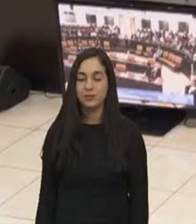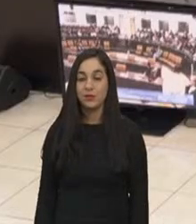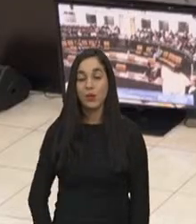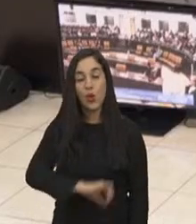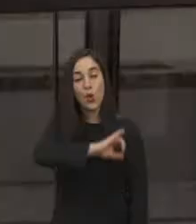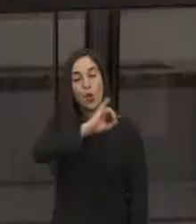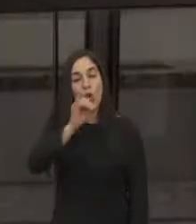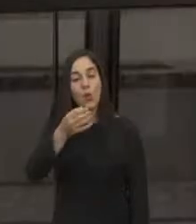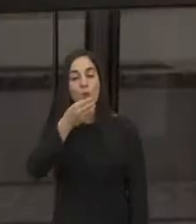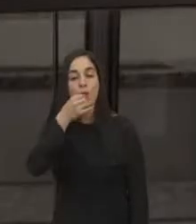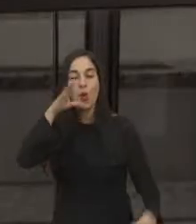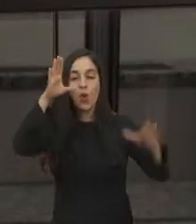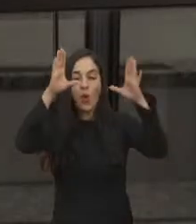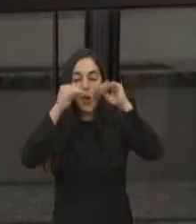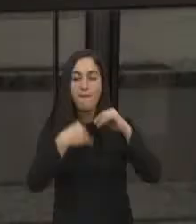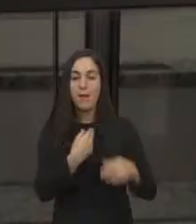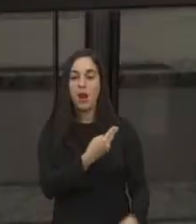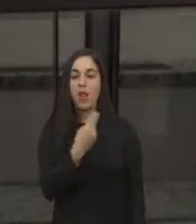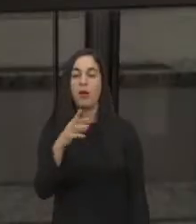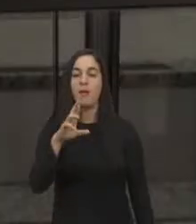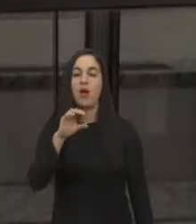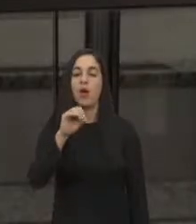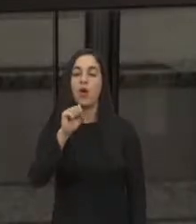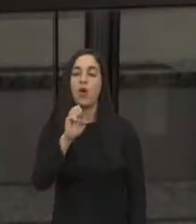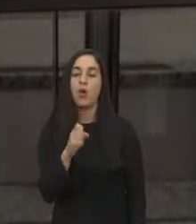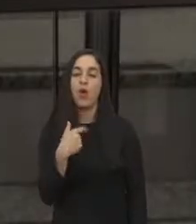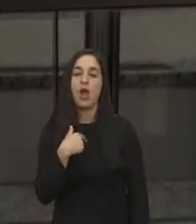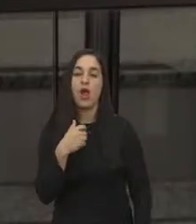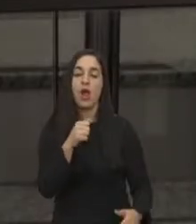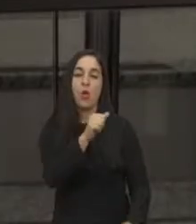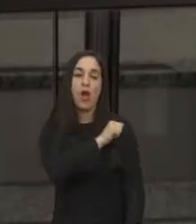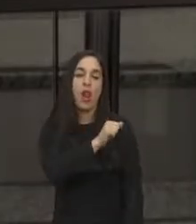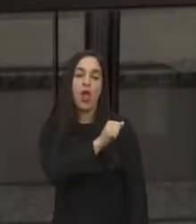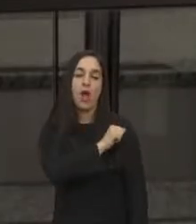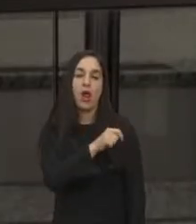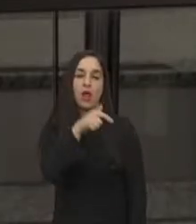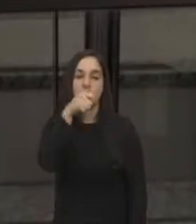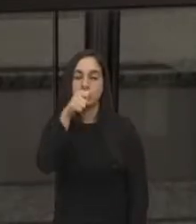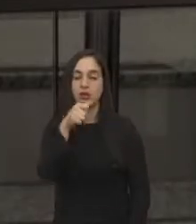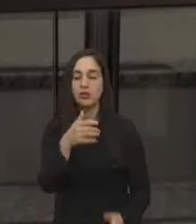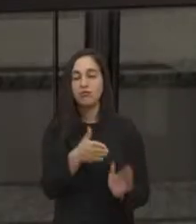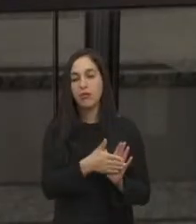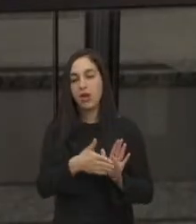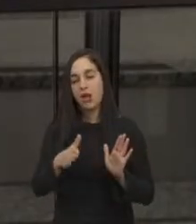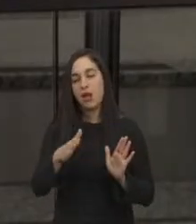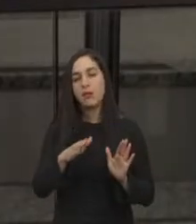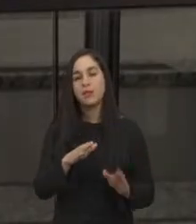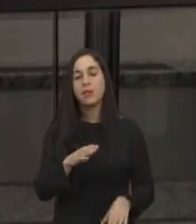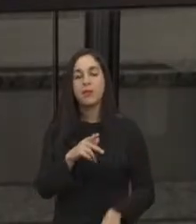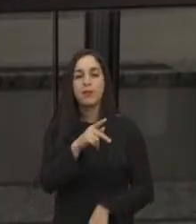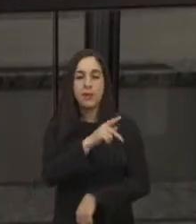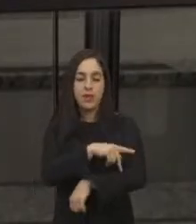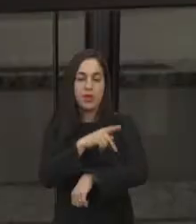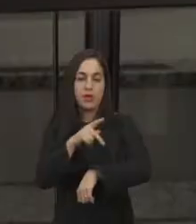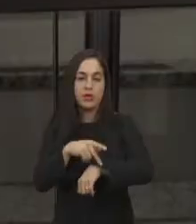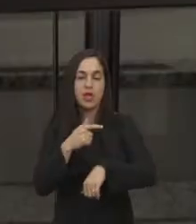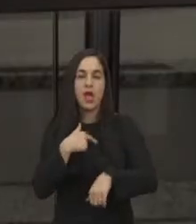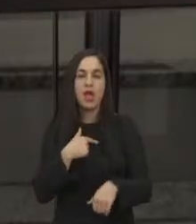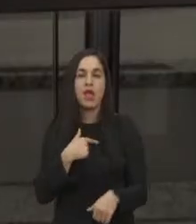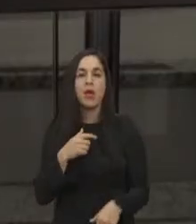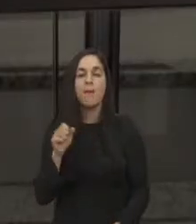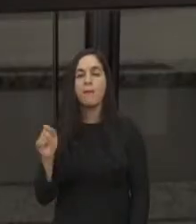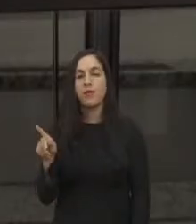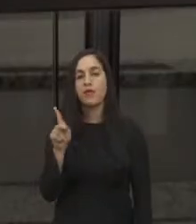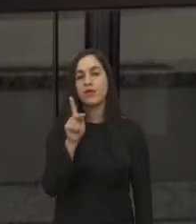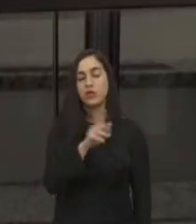Olá, boa noite. Meu nome é Rose. Eu sou aluna do 7º período da pedagogia. Eu atuo como professora da